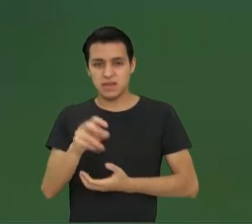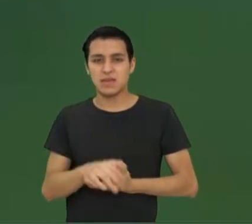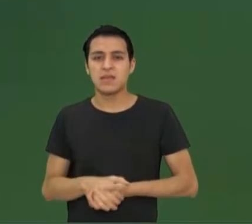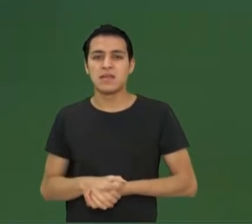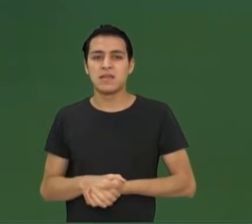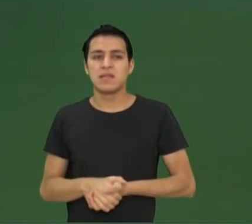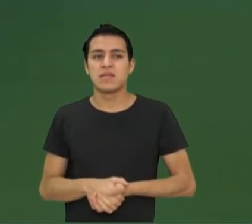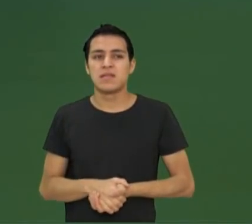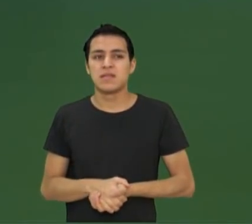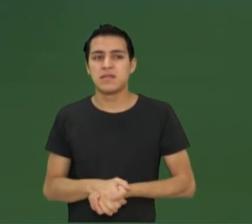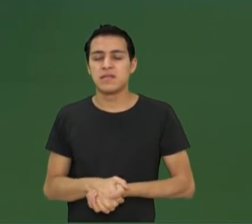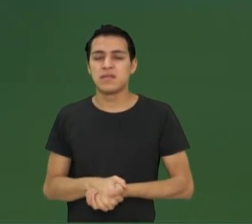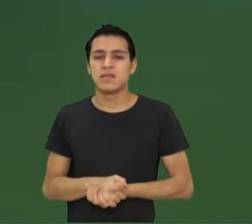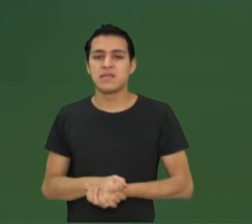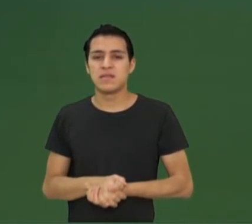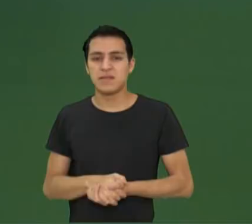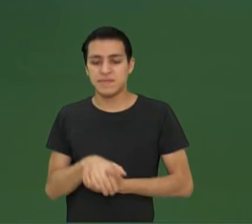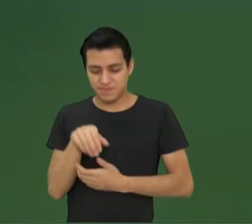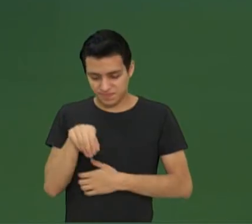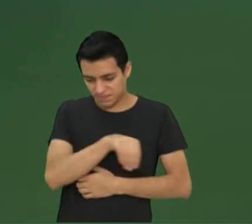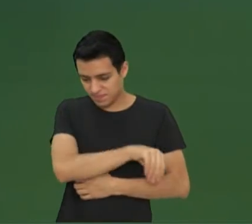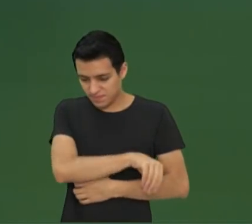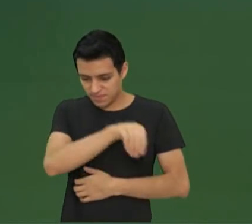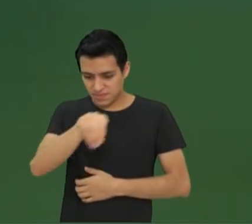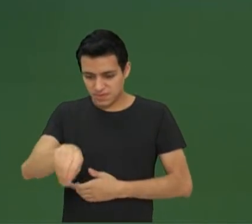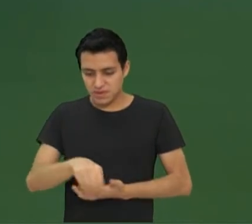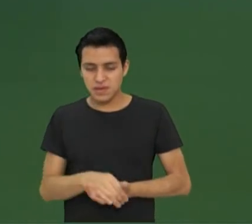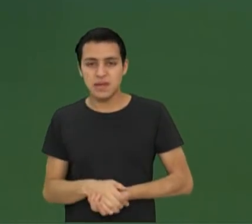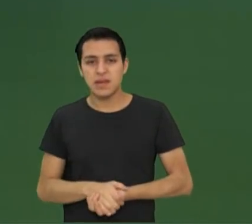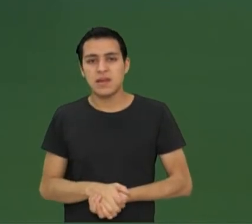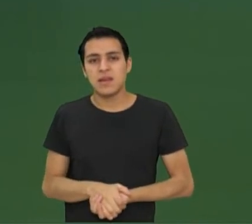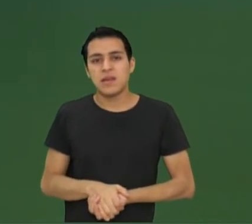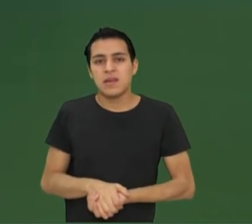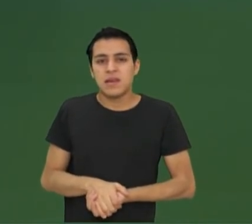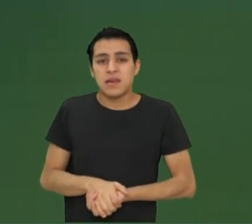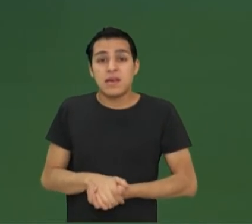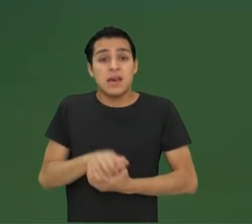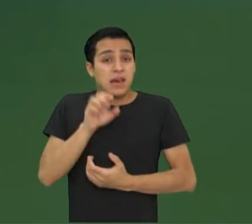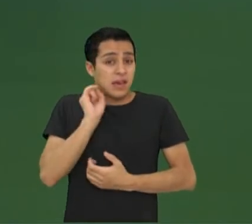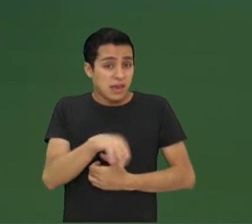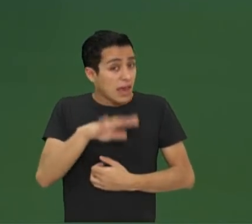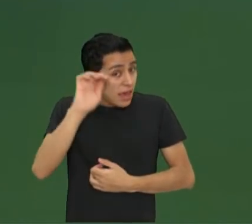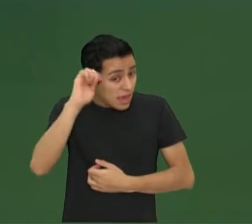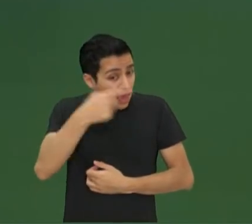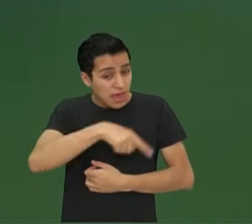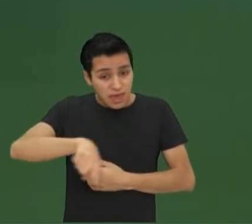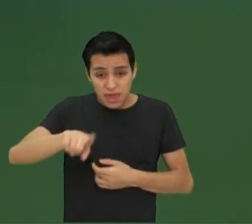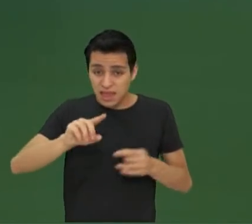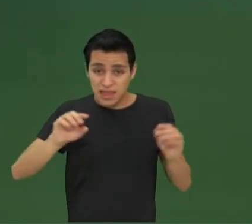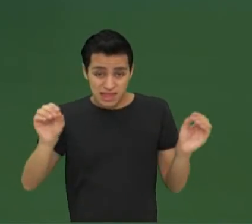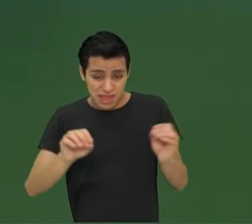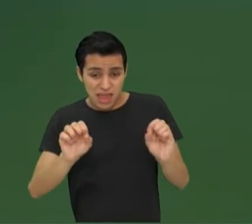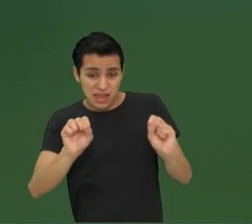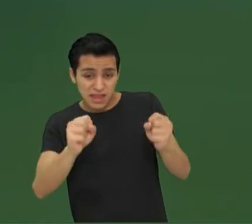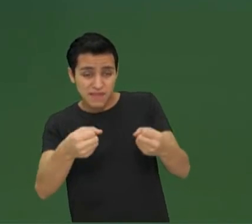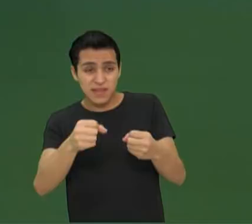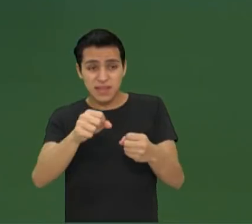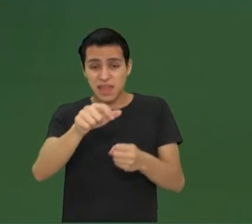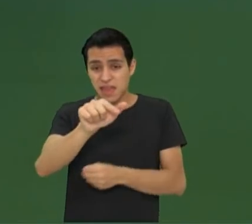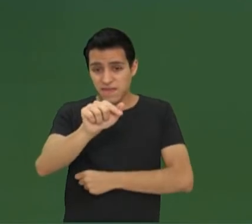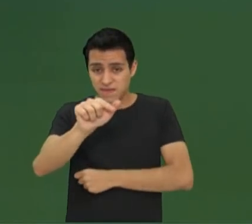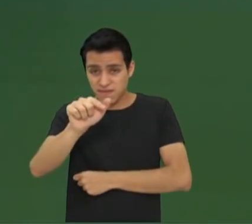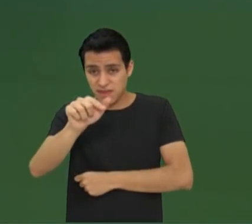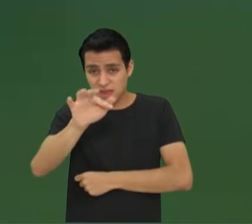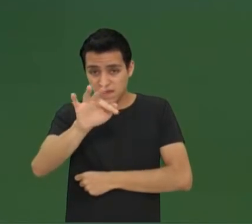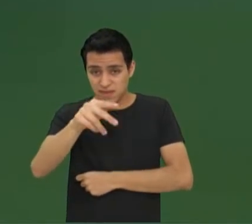Né? H5. Vai andar lá, ó. A dama lá. Se as pretas não defenderem o ponto de F7, as peças